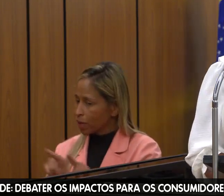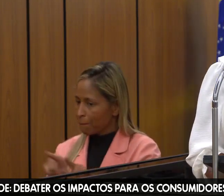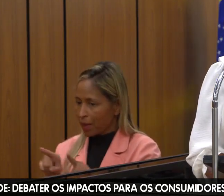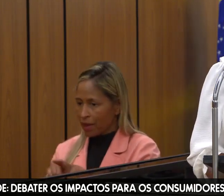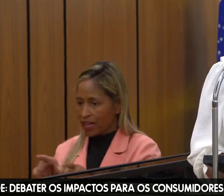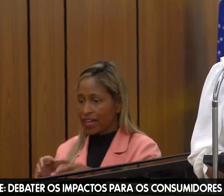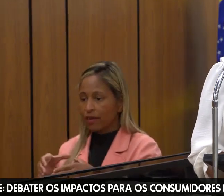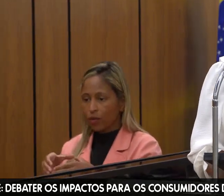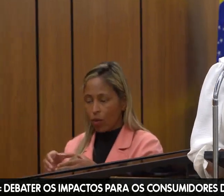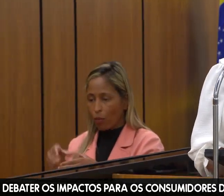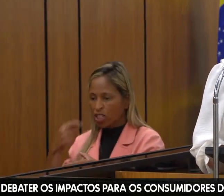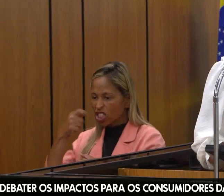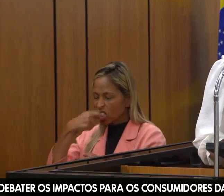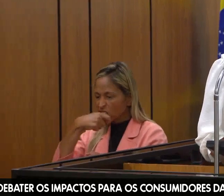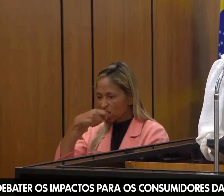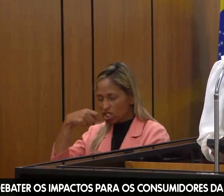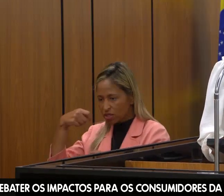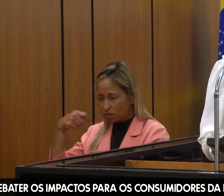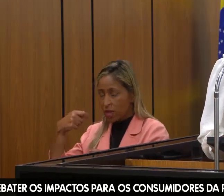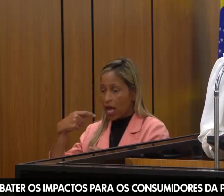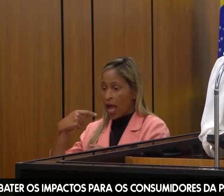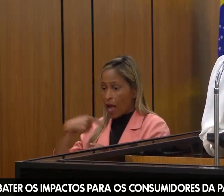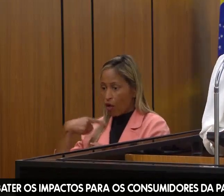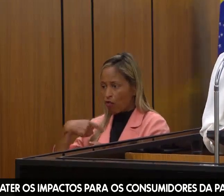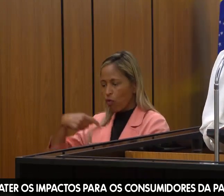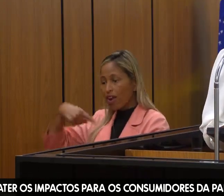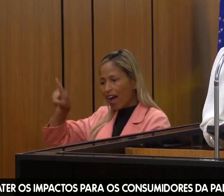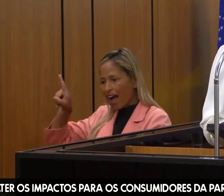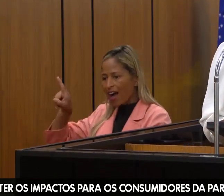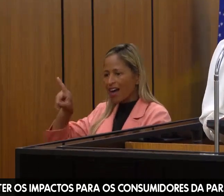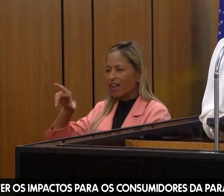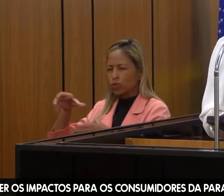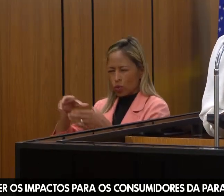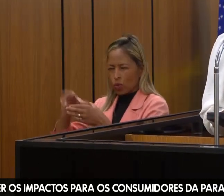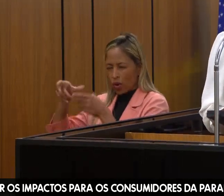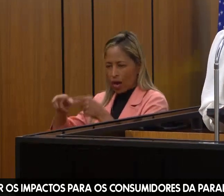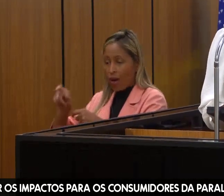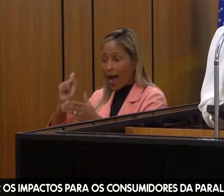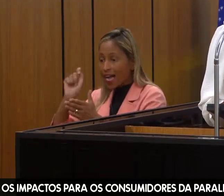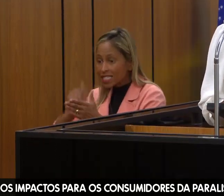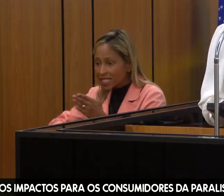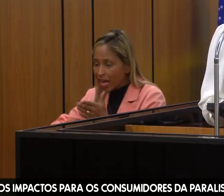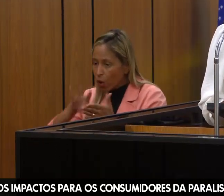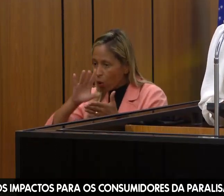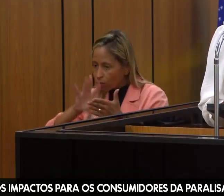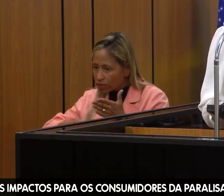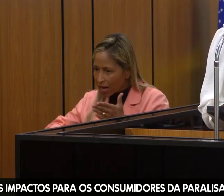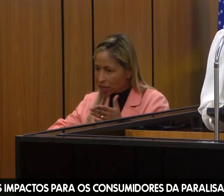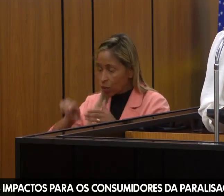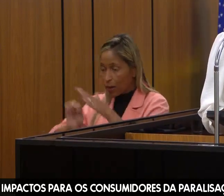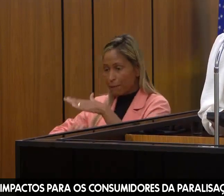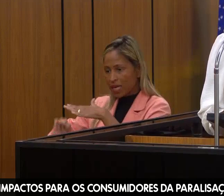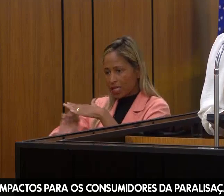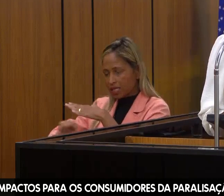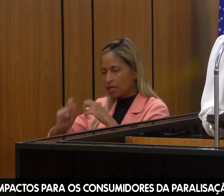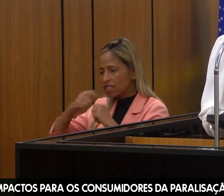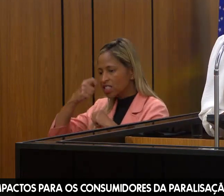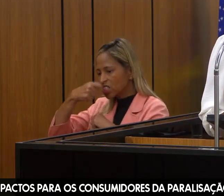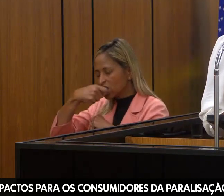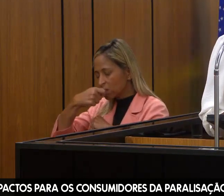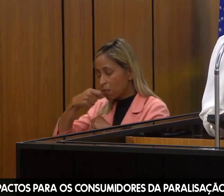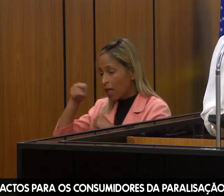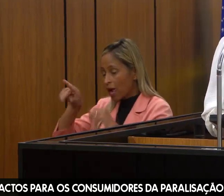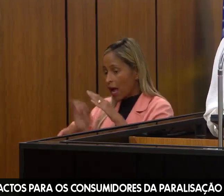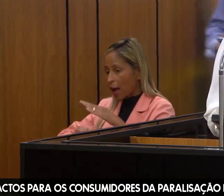né Procurei um serviço odontológico assinei um contrato com essa empresa e